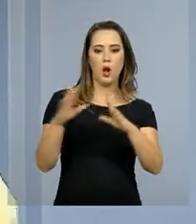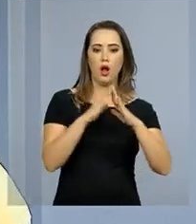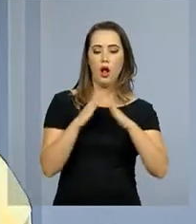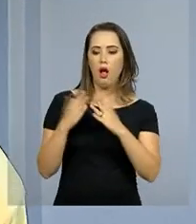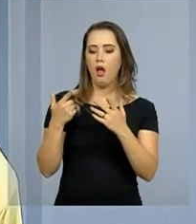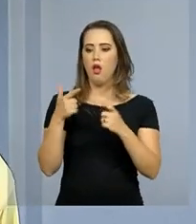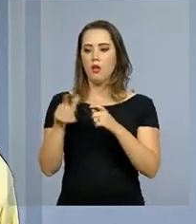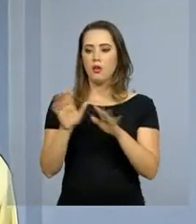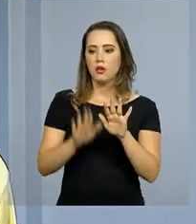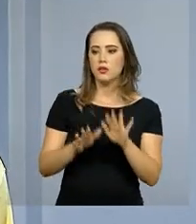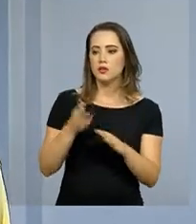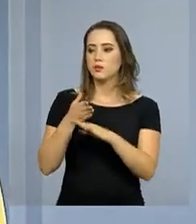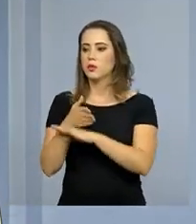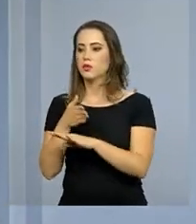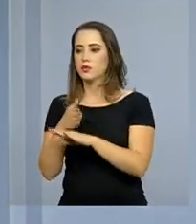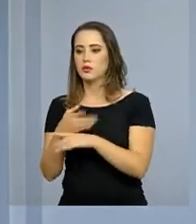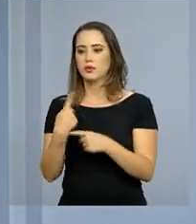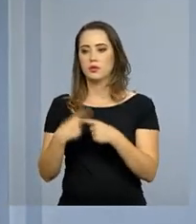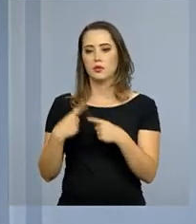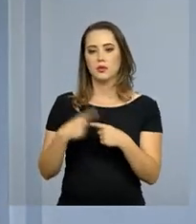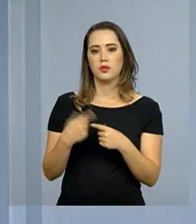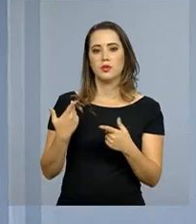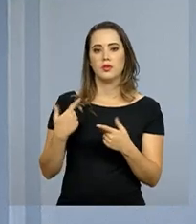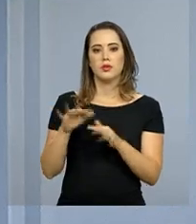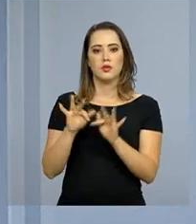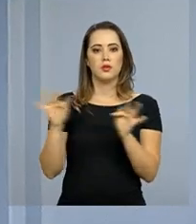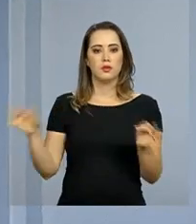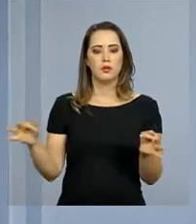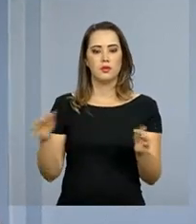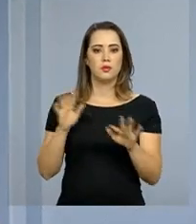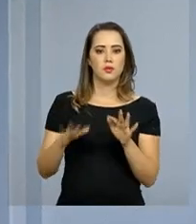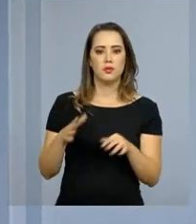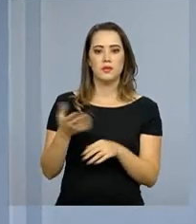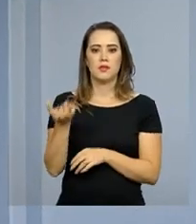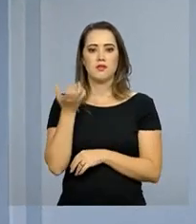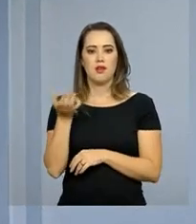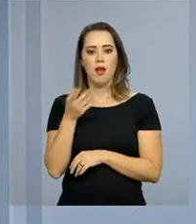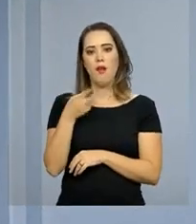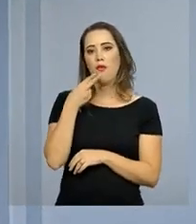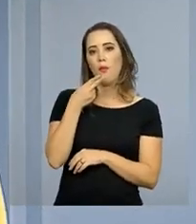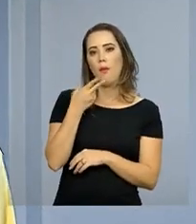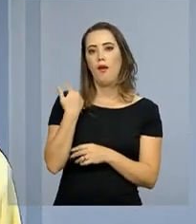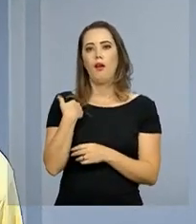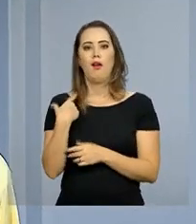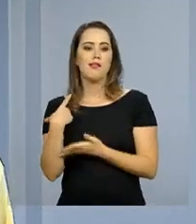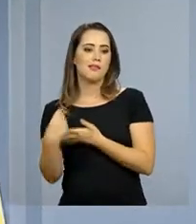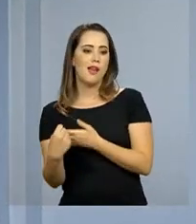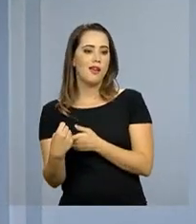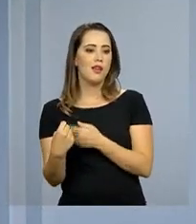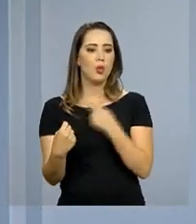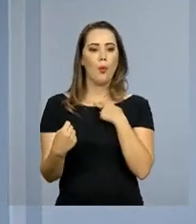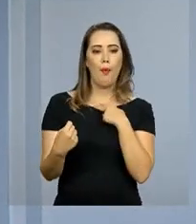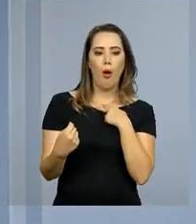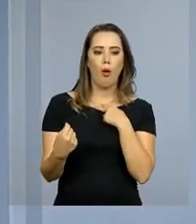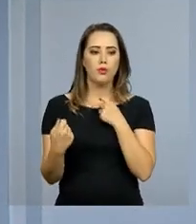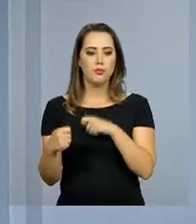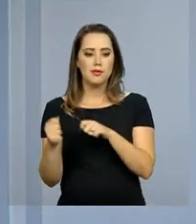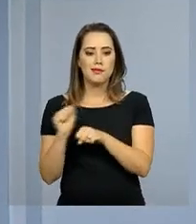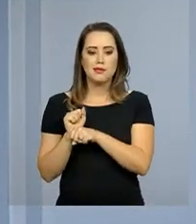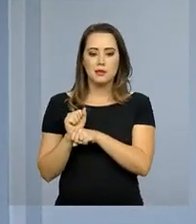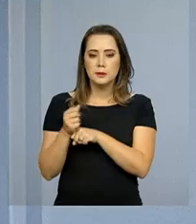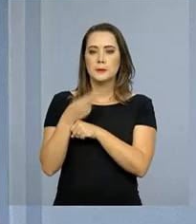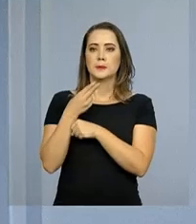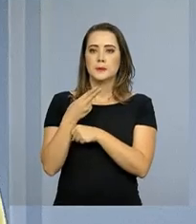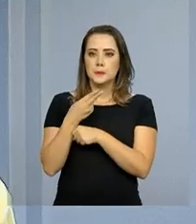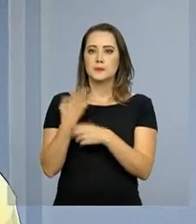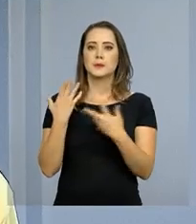pode, assim, frequentar de forma tão simples, porque às vezes dá vontade de fumar, aí tem que sair, não pode sair. Então, devido a essas questões